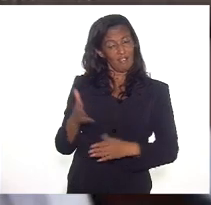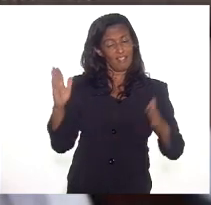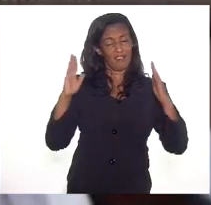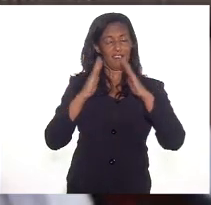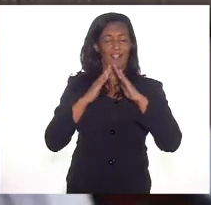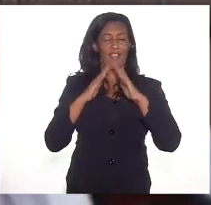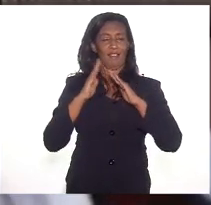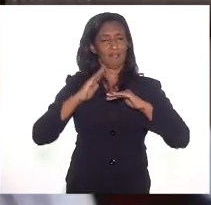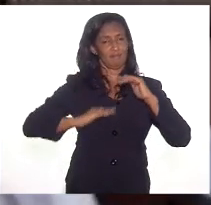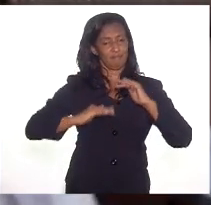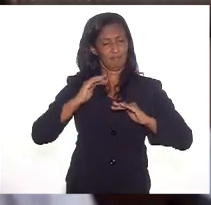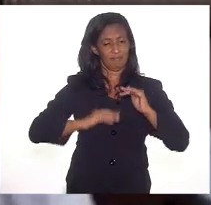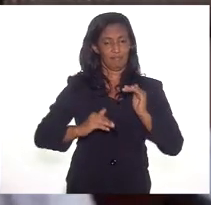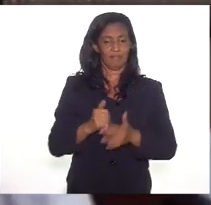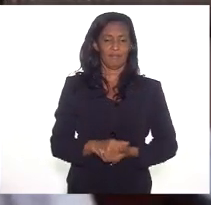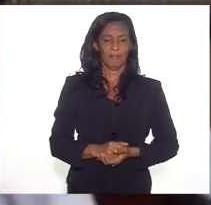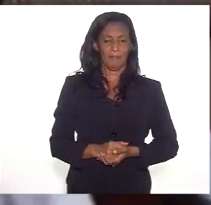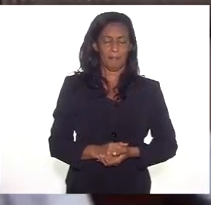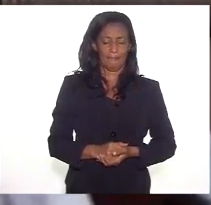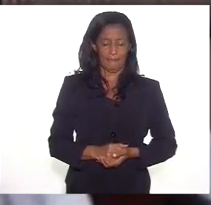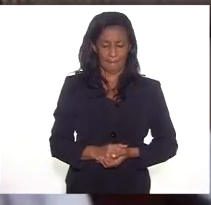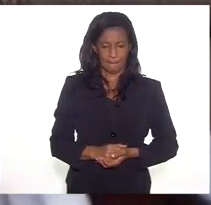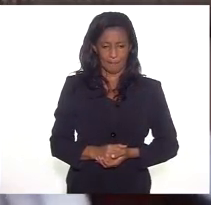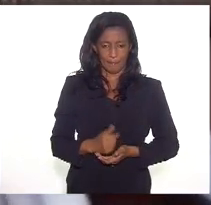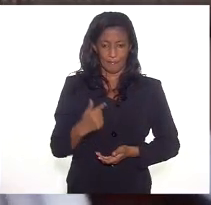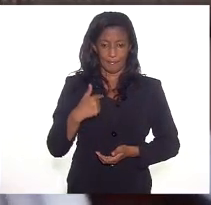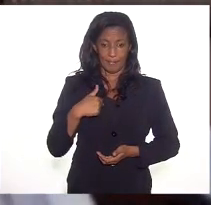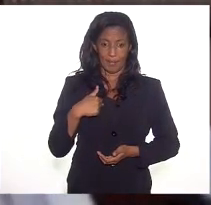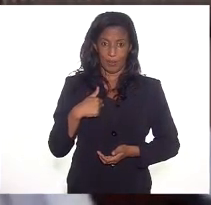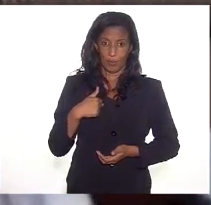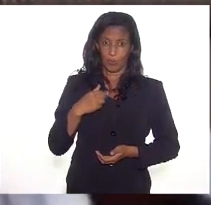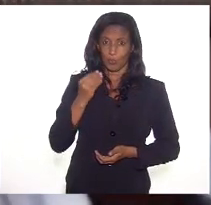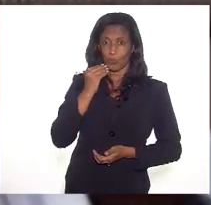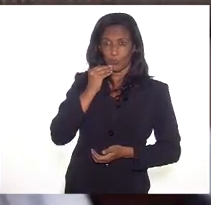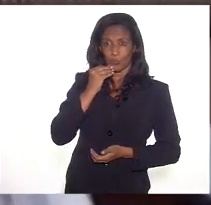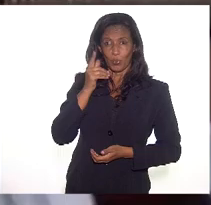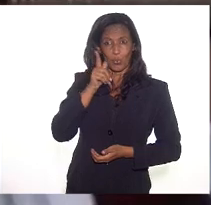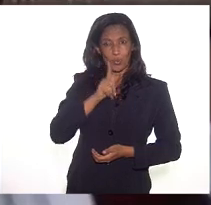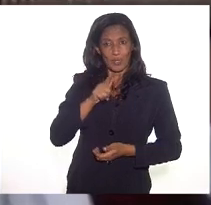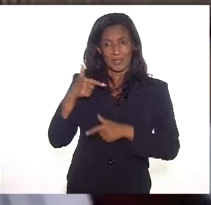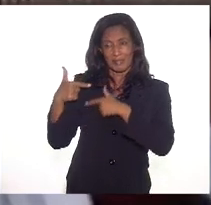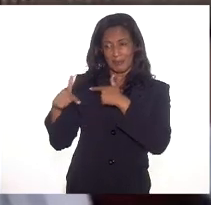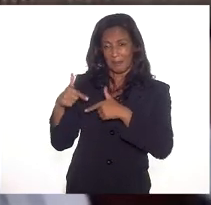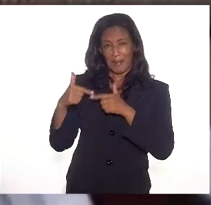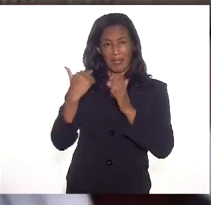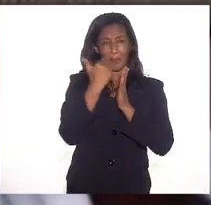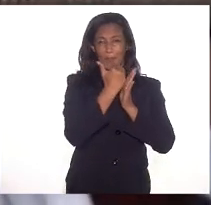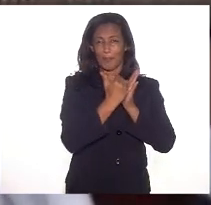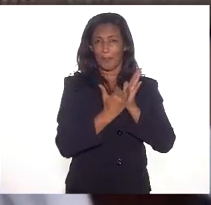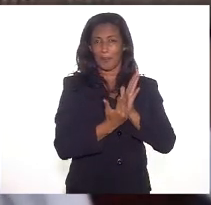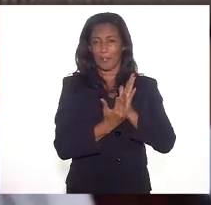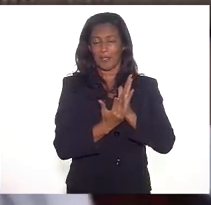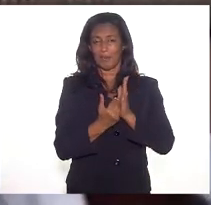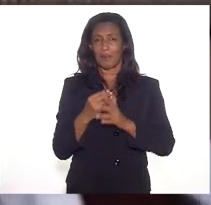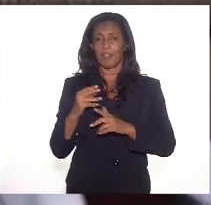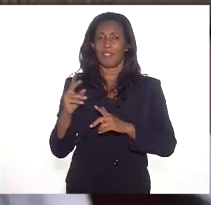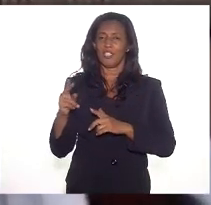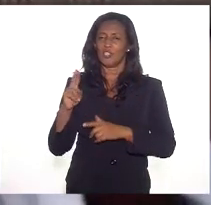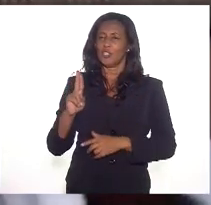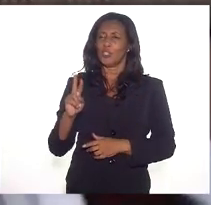casa. Né? Eu pude, por ironia do destino, trabalhar em todos os programas de